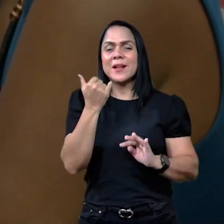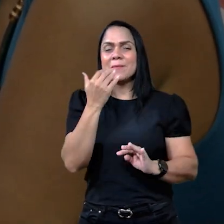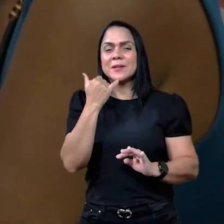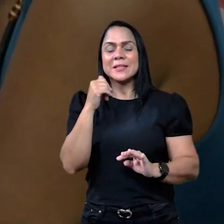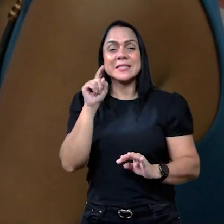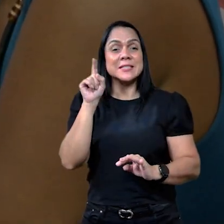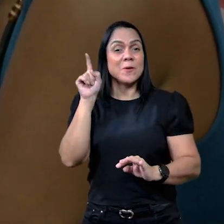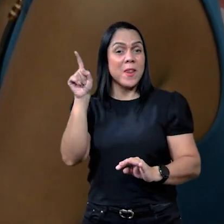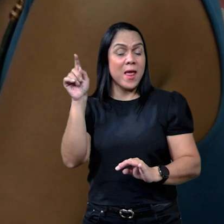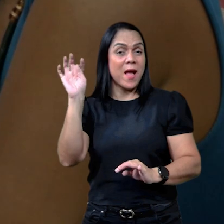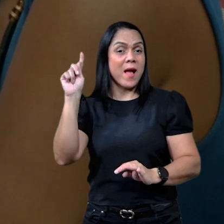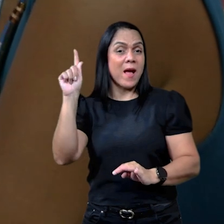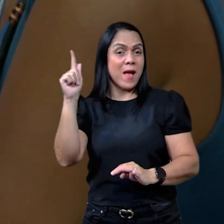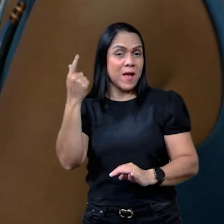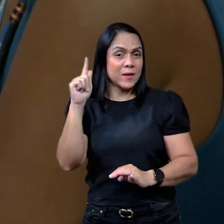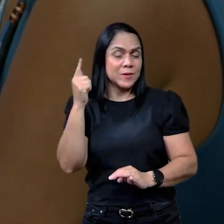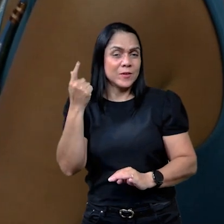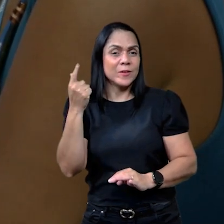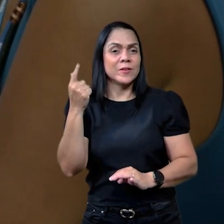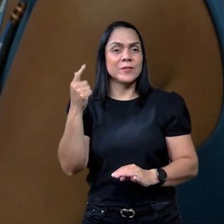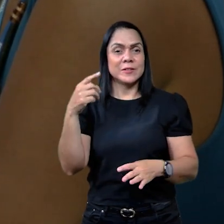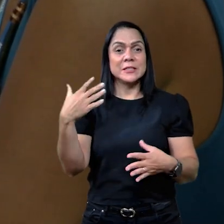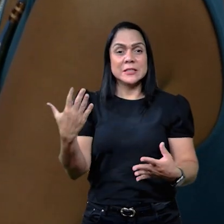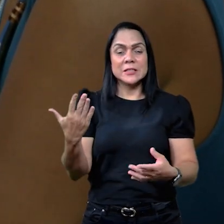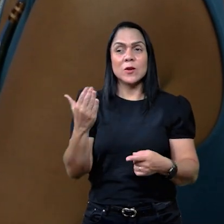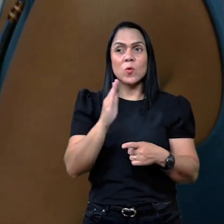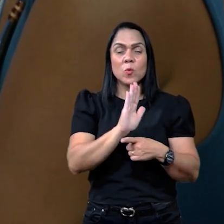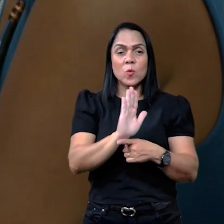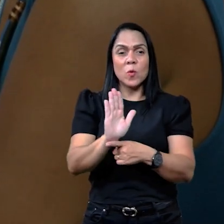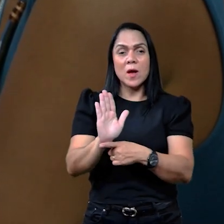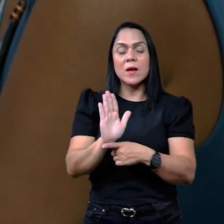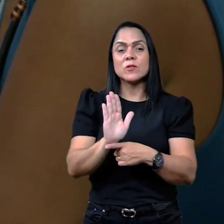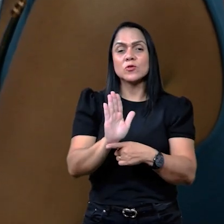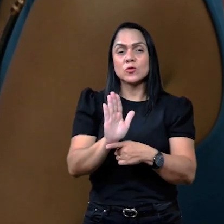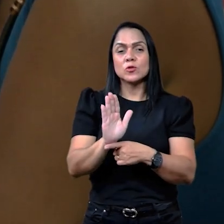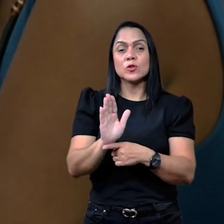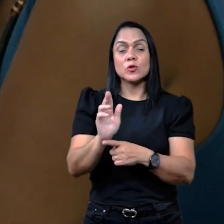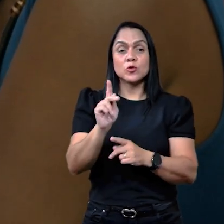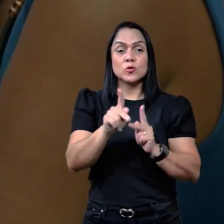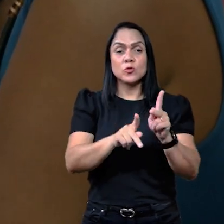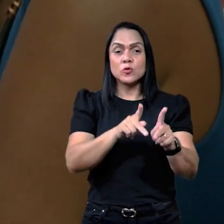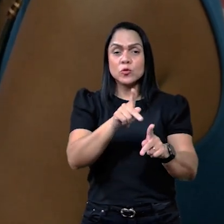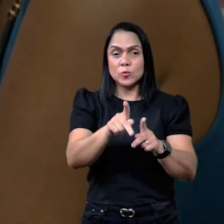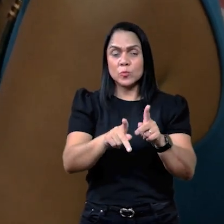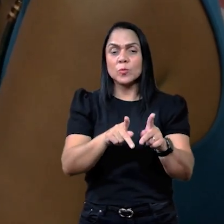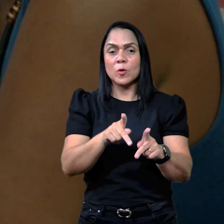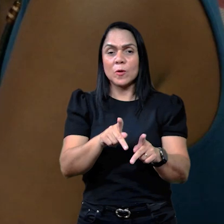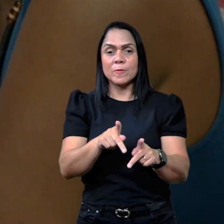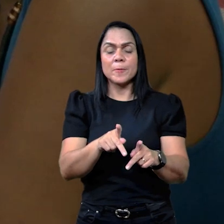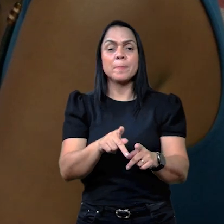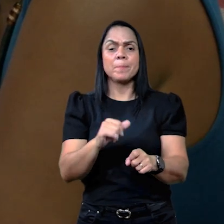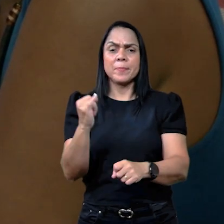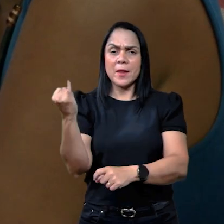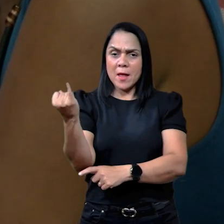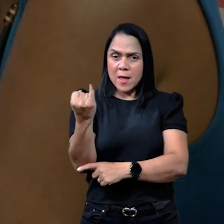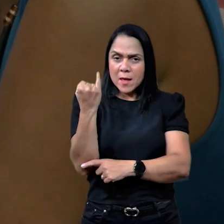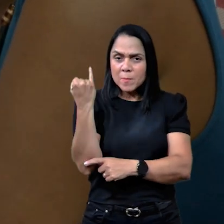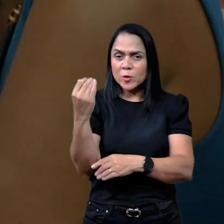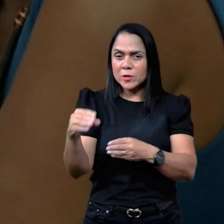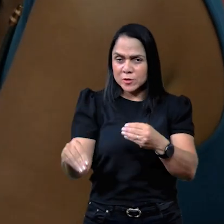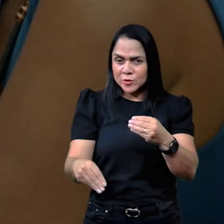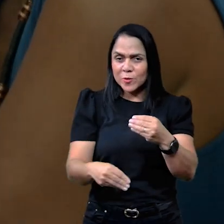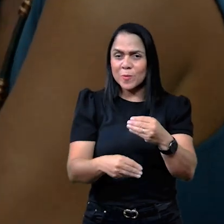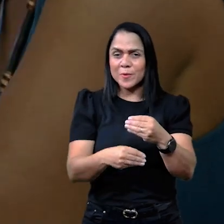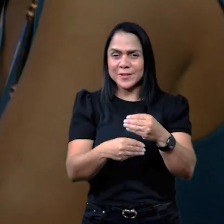Então, complementarmente aos povos e comunidades de matriz africana. Sim. E tem uma outra coisa que eu acho que é importante complementar, né, que